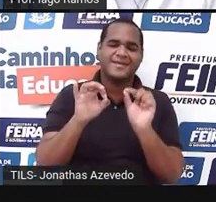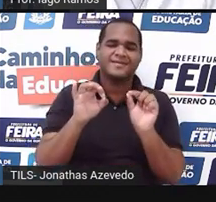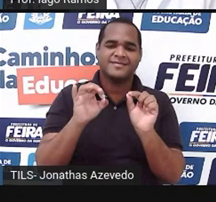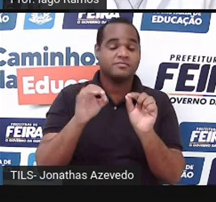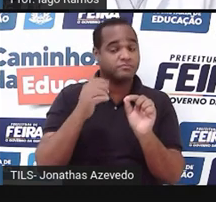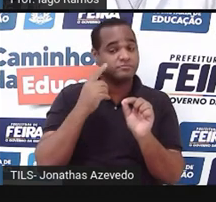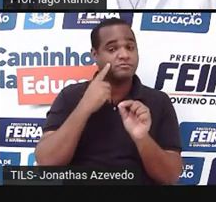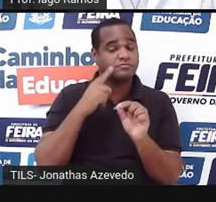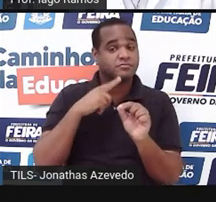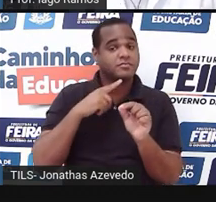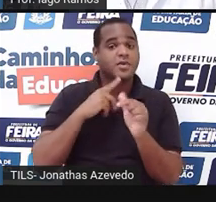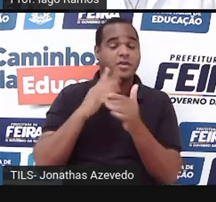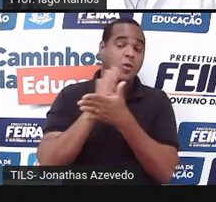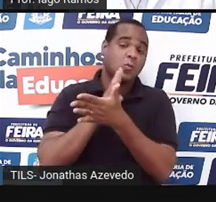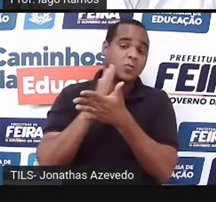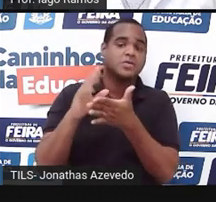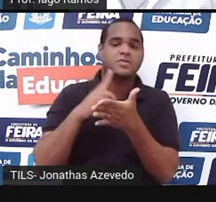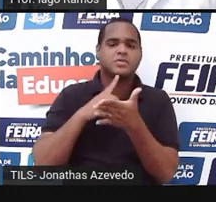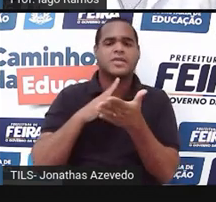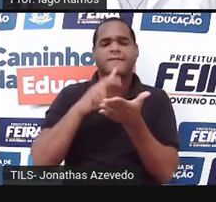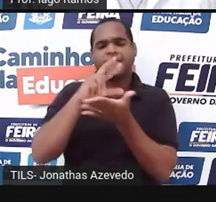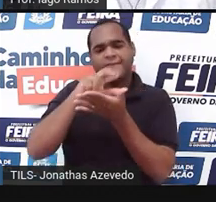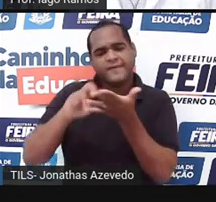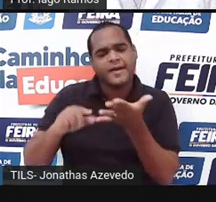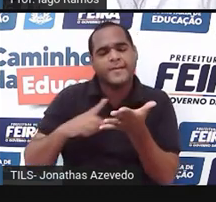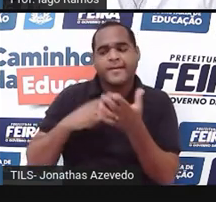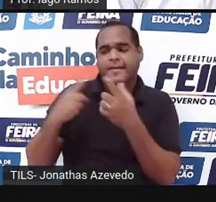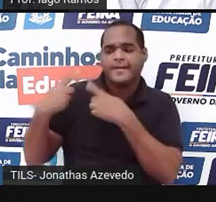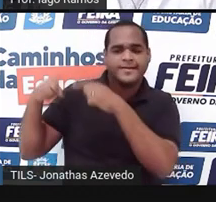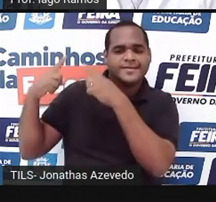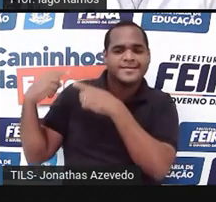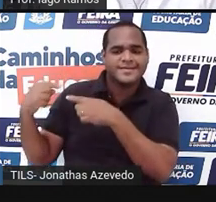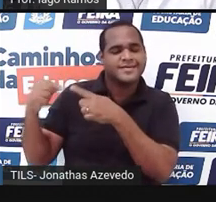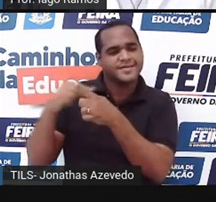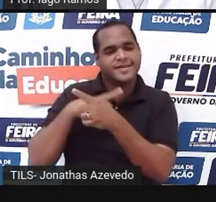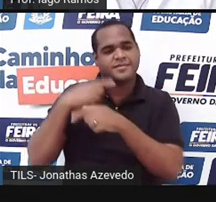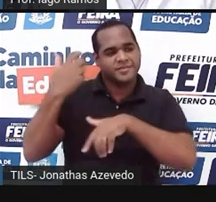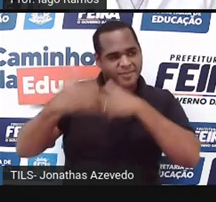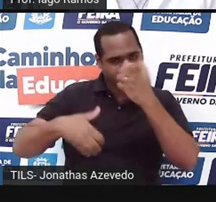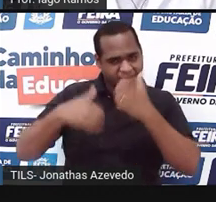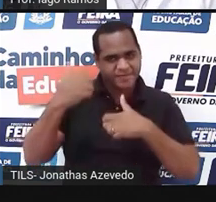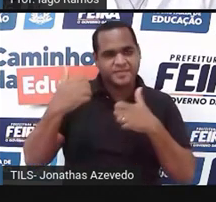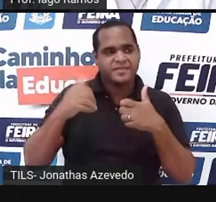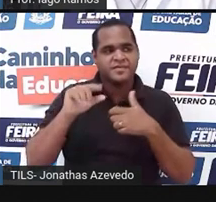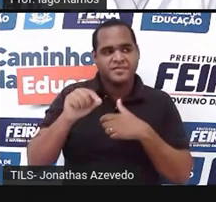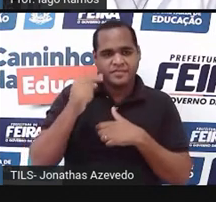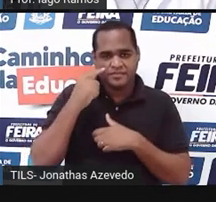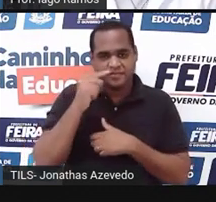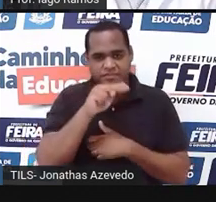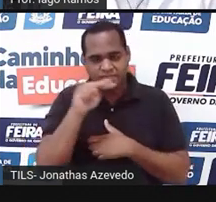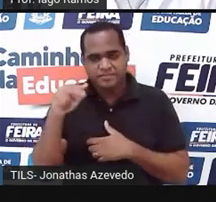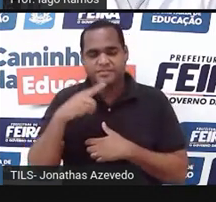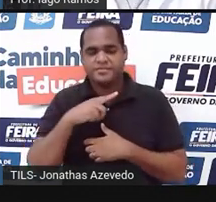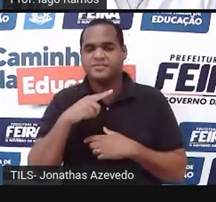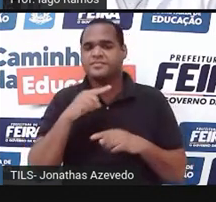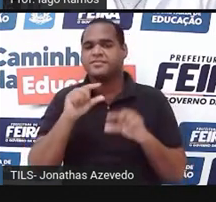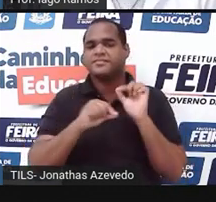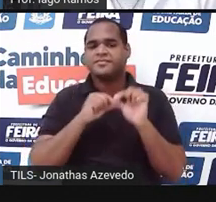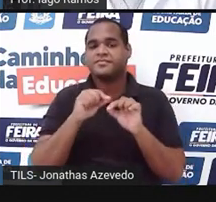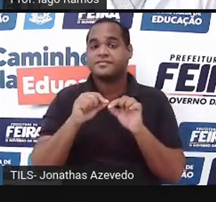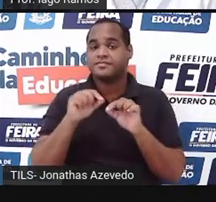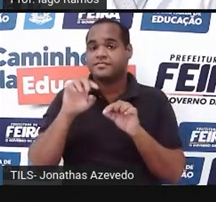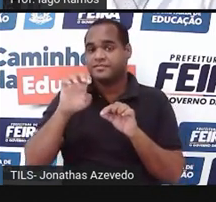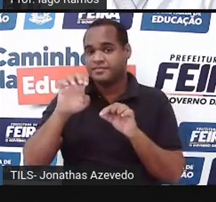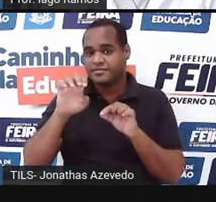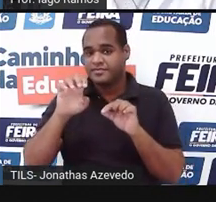já vê algumas coisas nas aulas anteriores a essa Ok então o que é que a gente já viu a gente já viu o que é uma